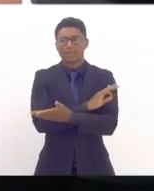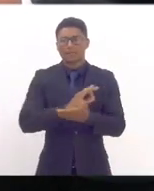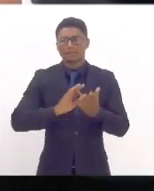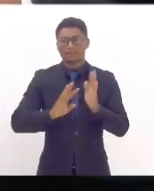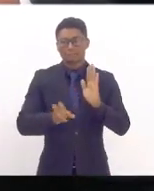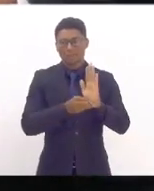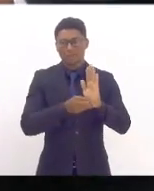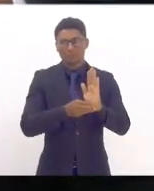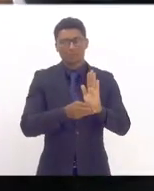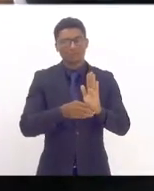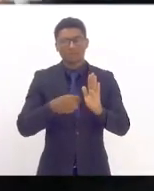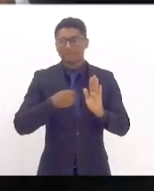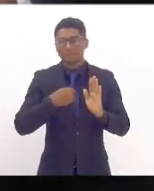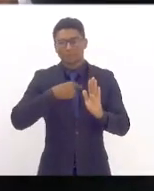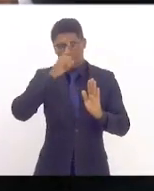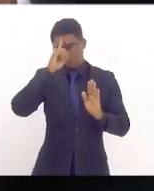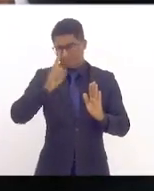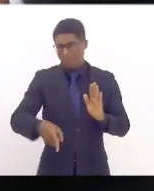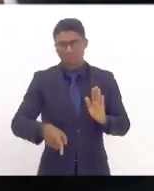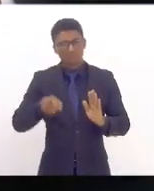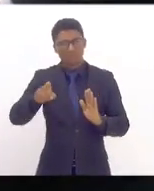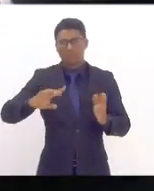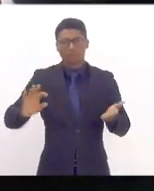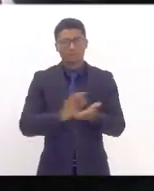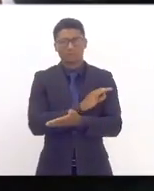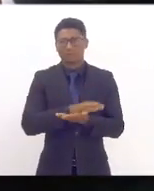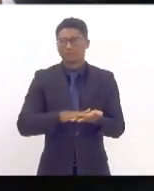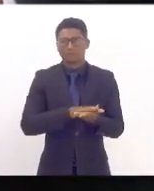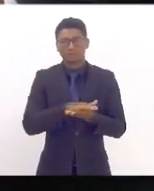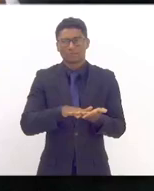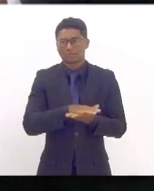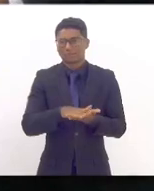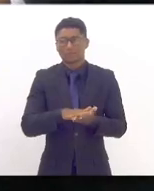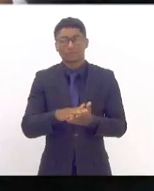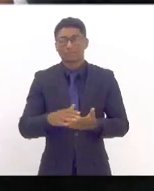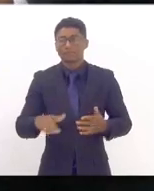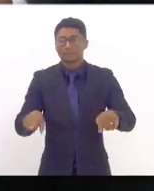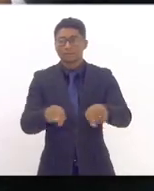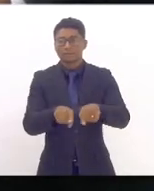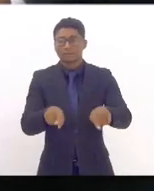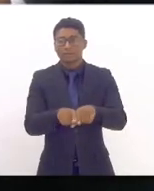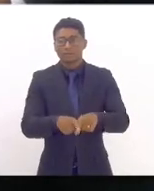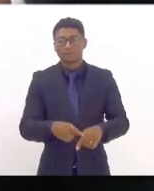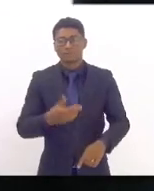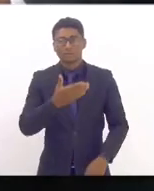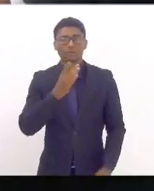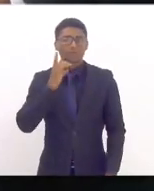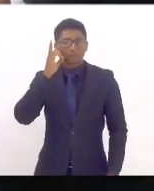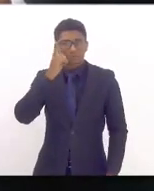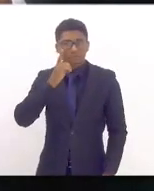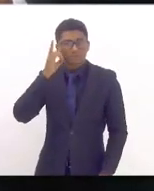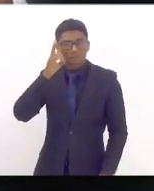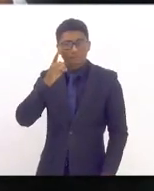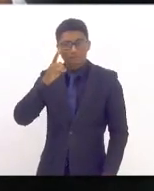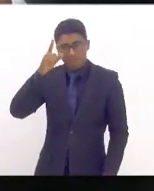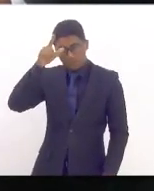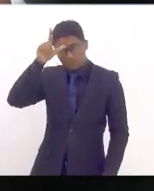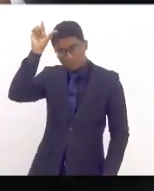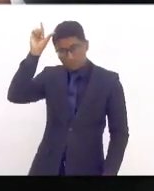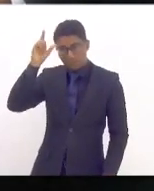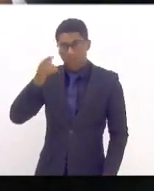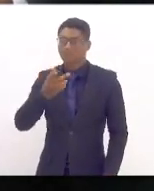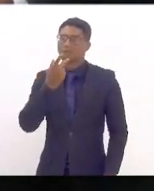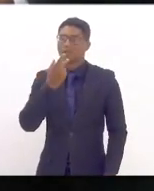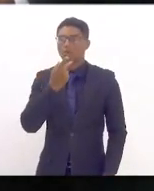emenda eu jamais mandaria Deputado Rodrigo Amorim e falar que o nosso decano nosso Deputado Luiz Paulo